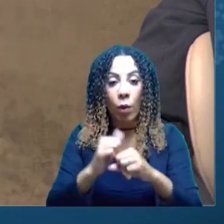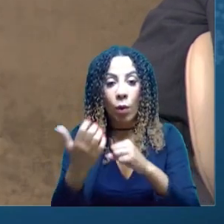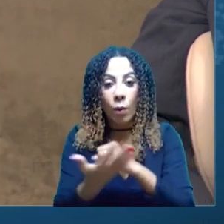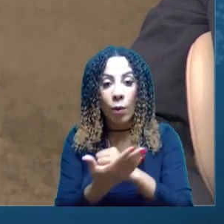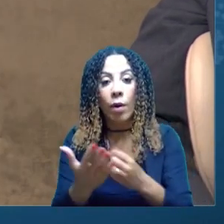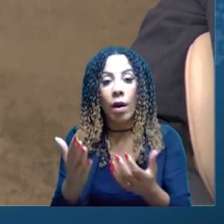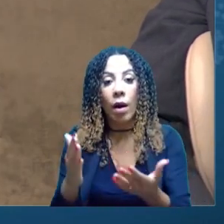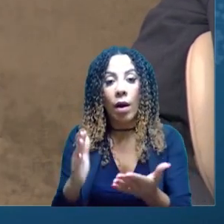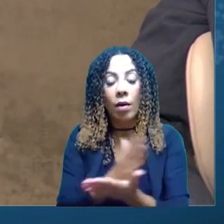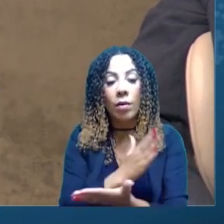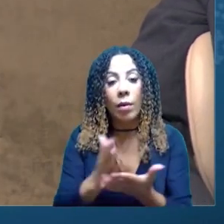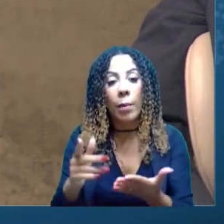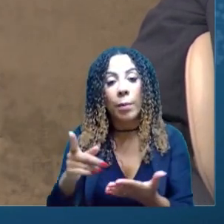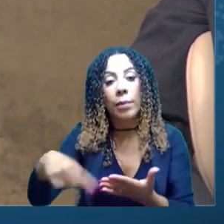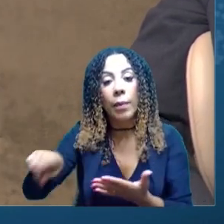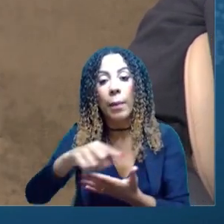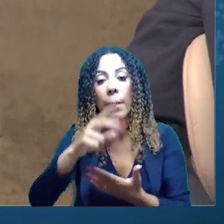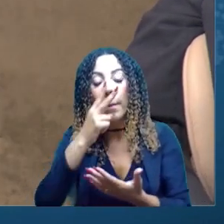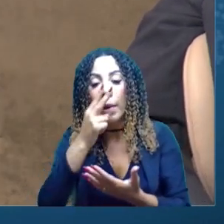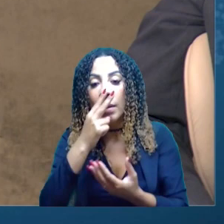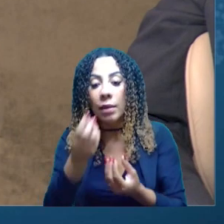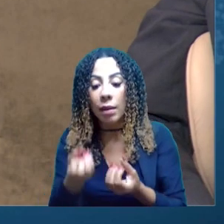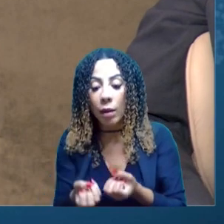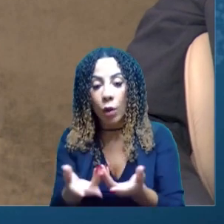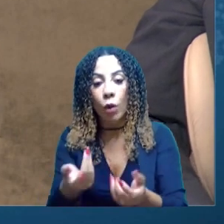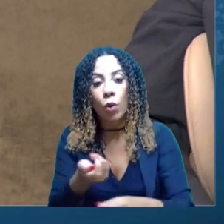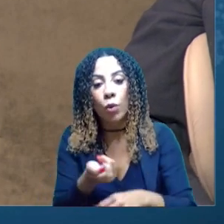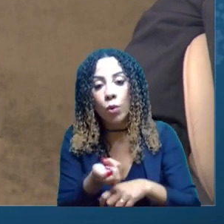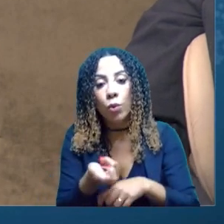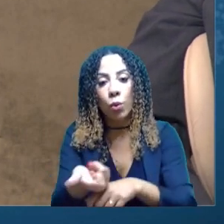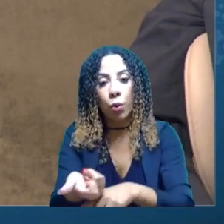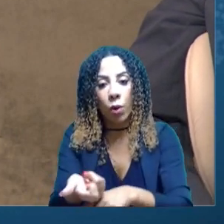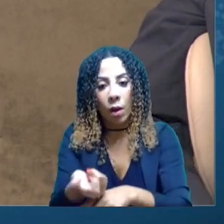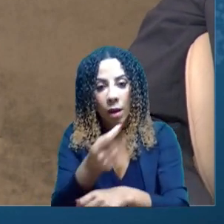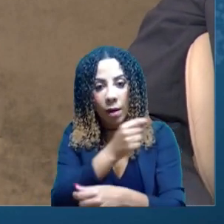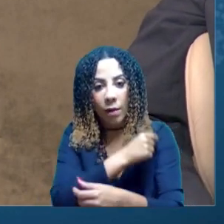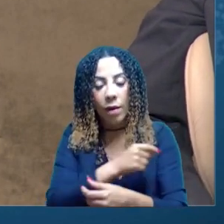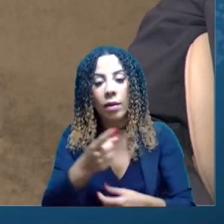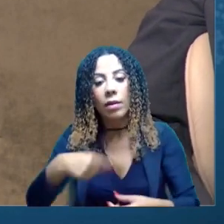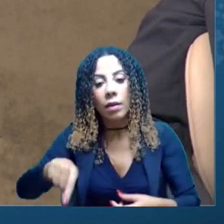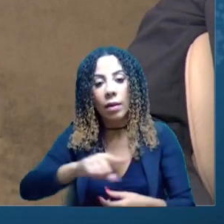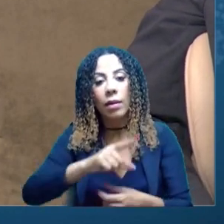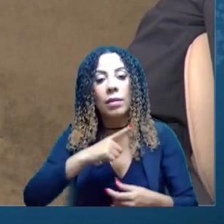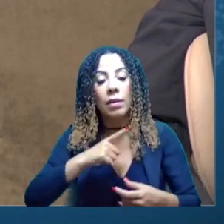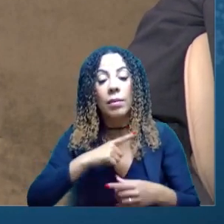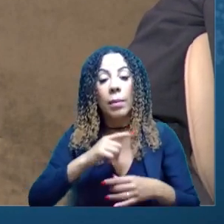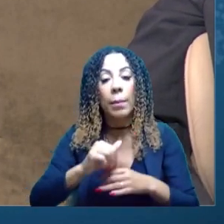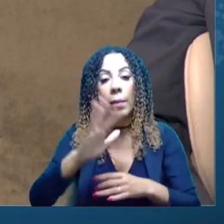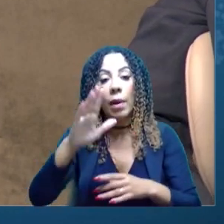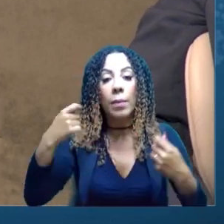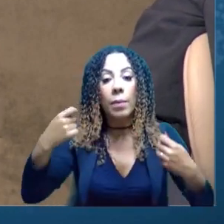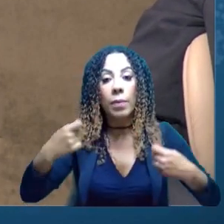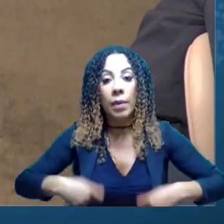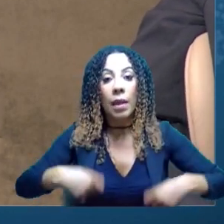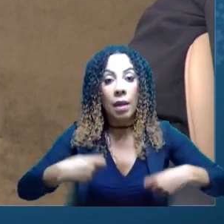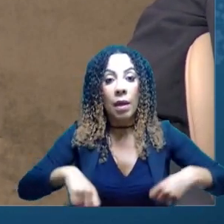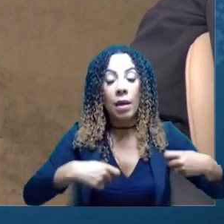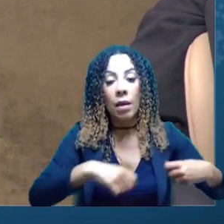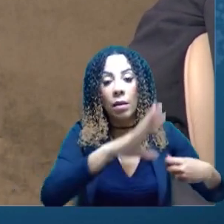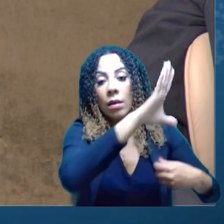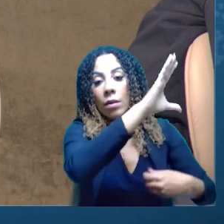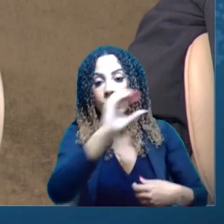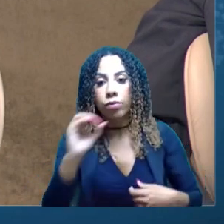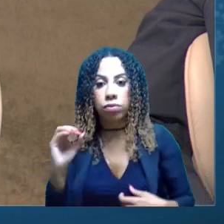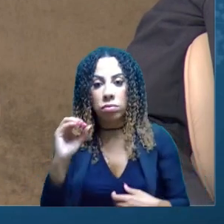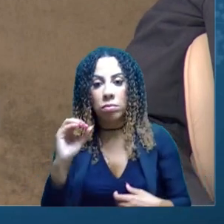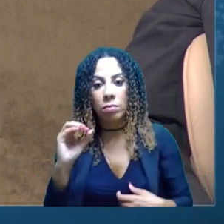no início, elas praticamente doavam as vacinas, ou seja, nós fomos de grande demanda para zero demanda em uma janela de tempo